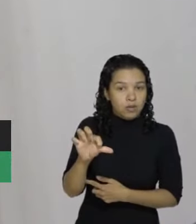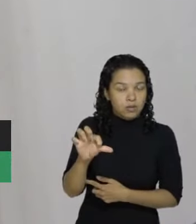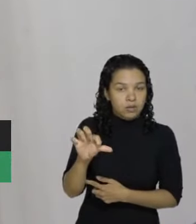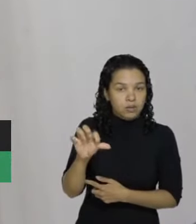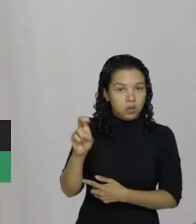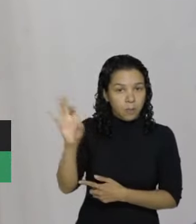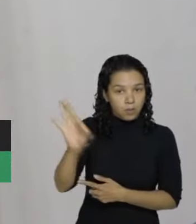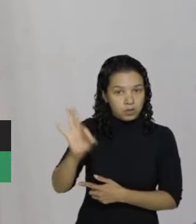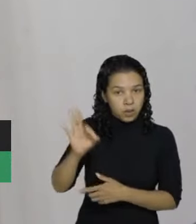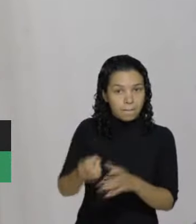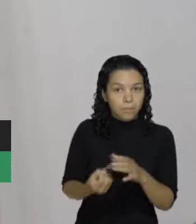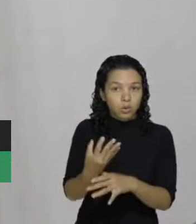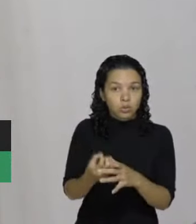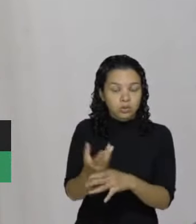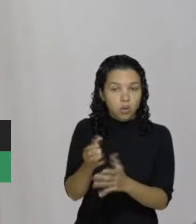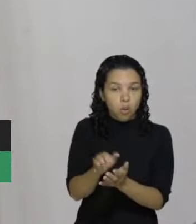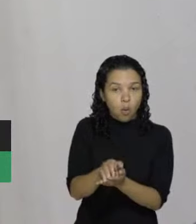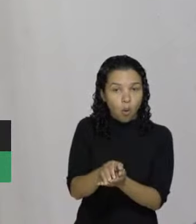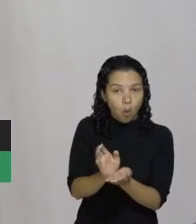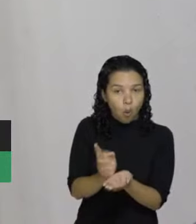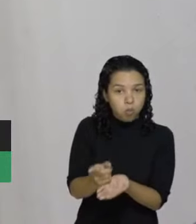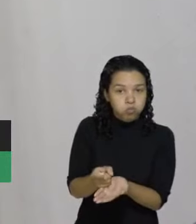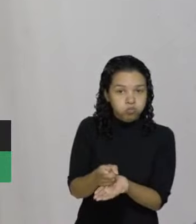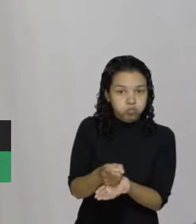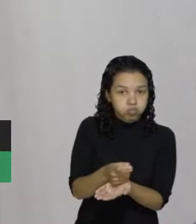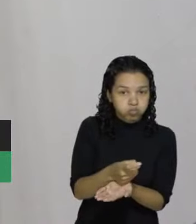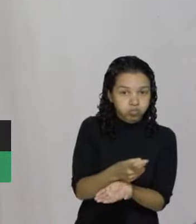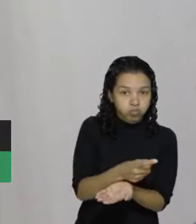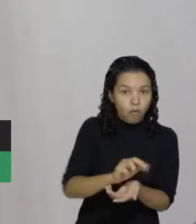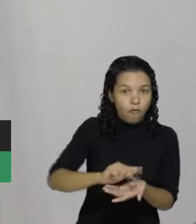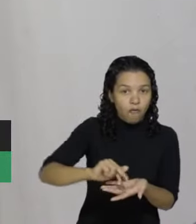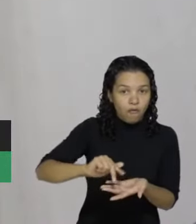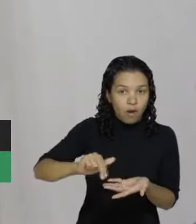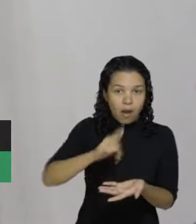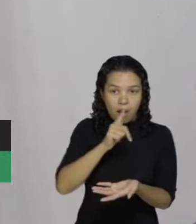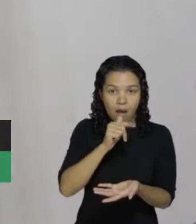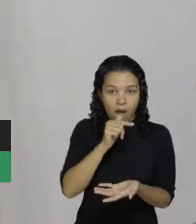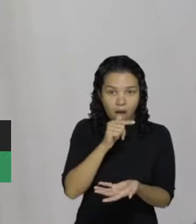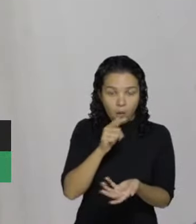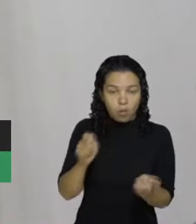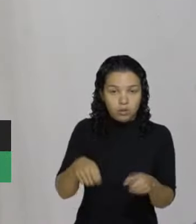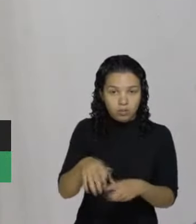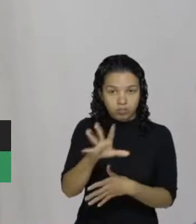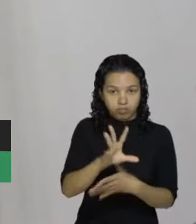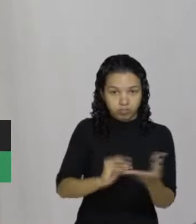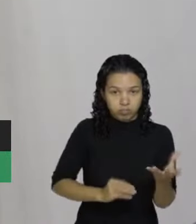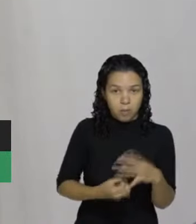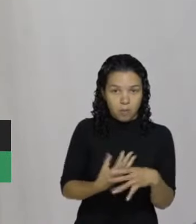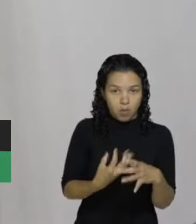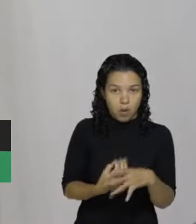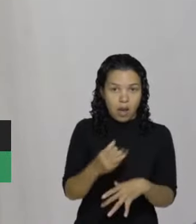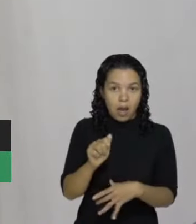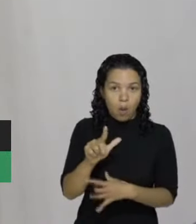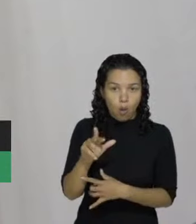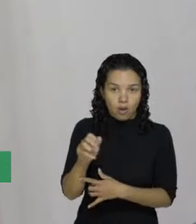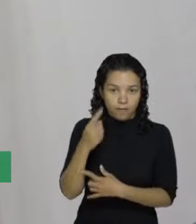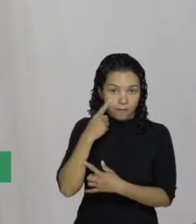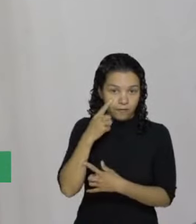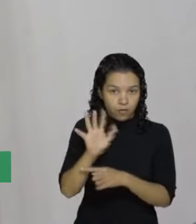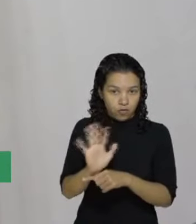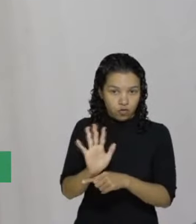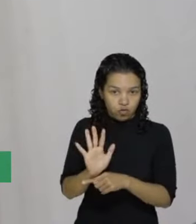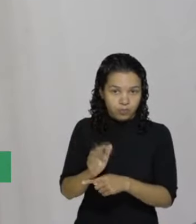de ostras, mariscos, mexilhões. Daqui a pouco nós podemos também ser referência na produção de macroalga. Por favor. Desculpe,